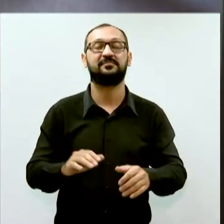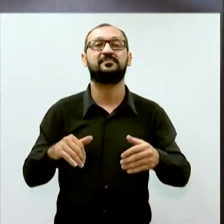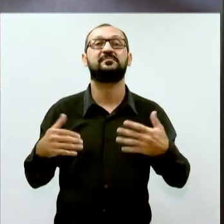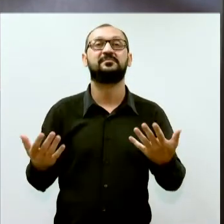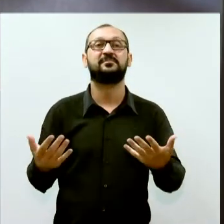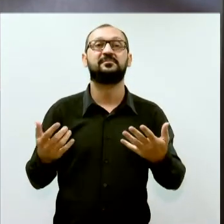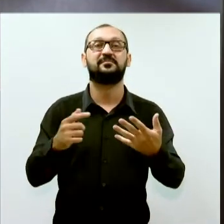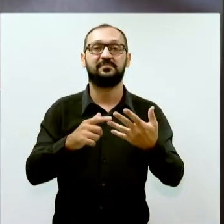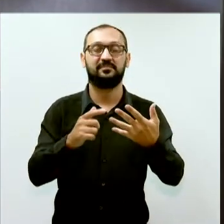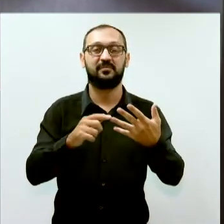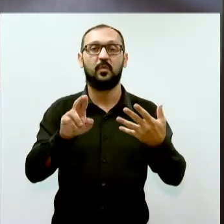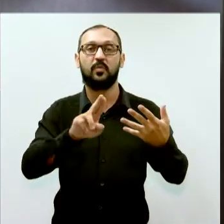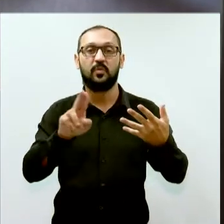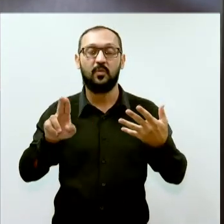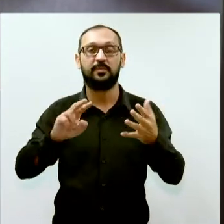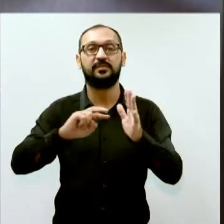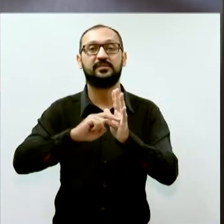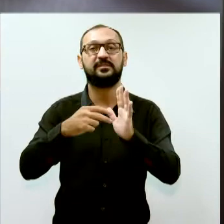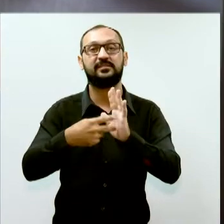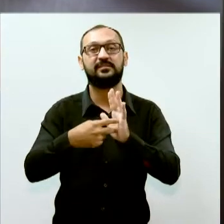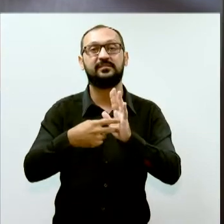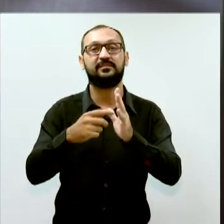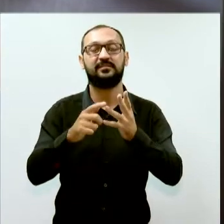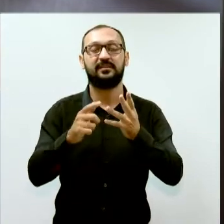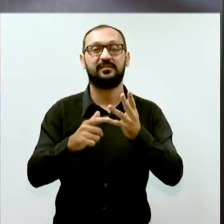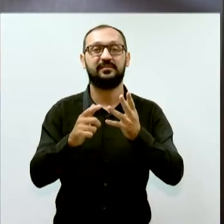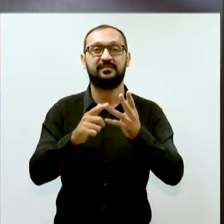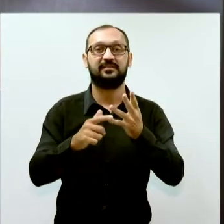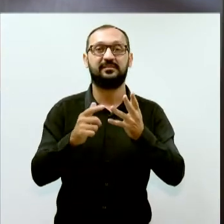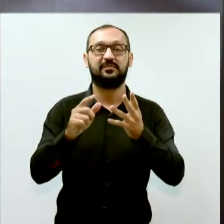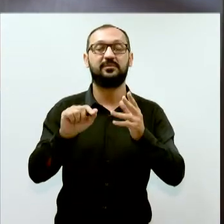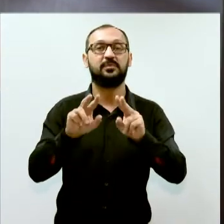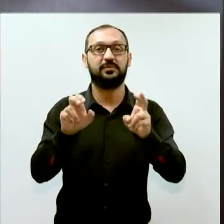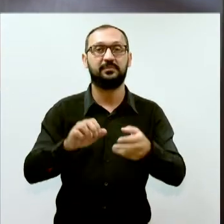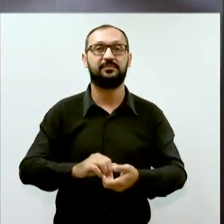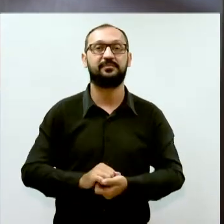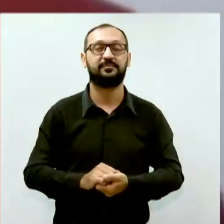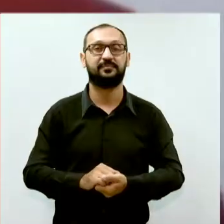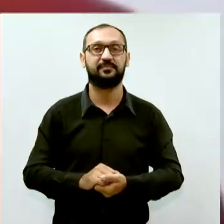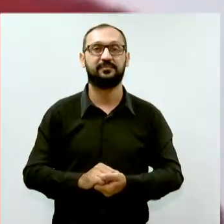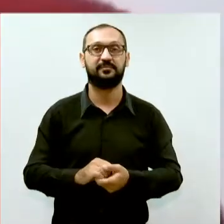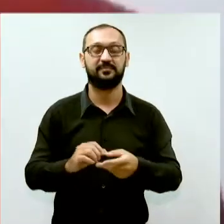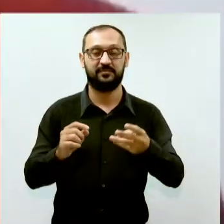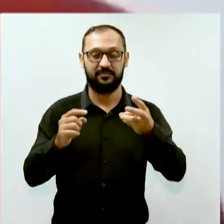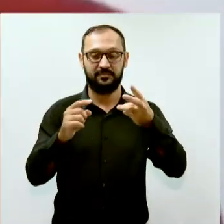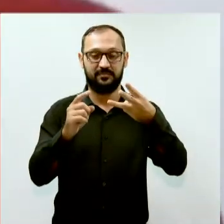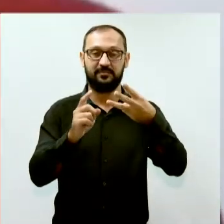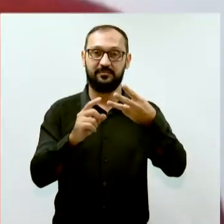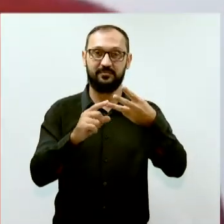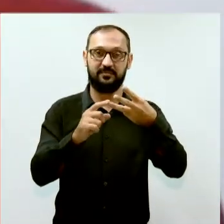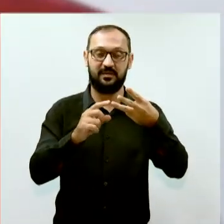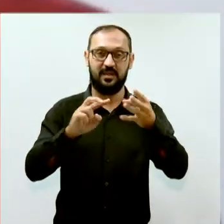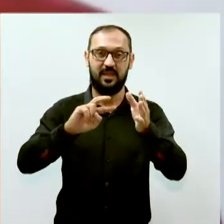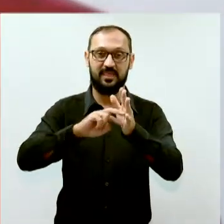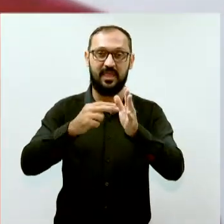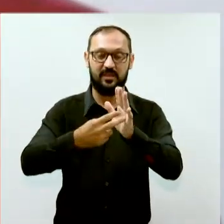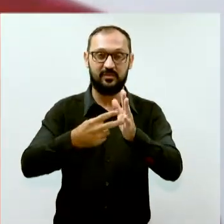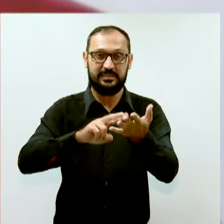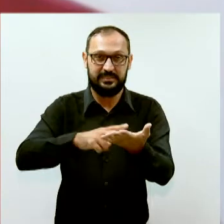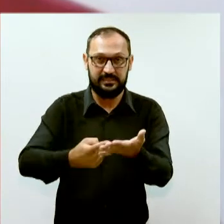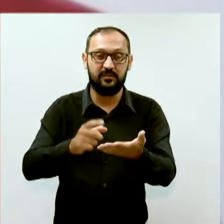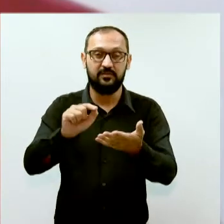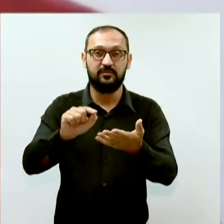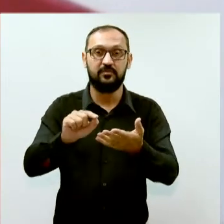Qual que é o significado, né, do título? O Itoquavá Tarenoé, a tradução